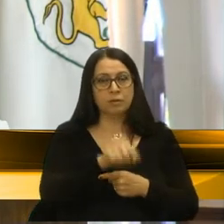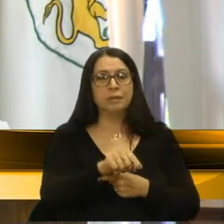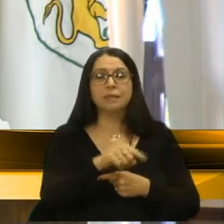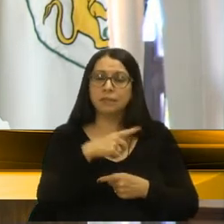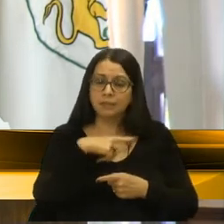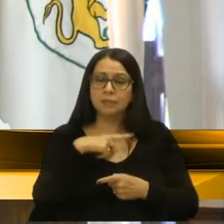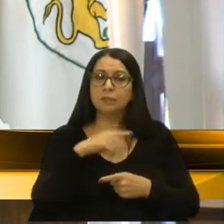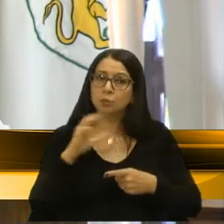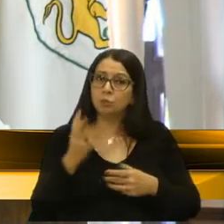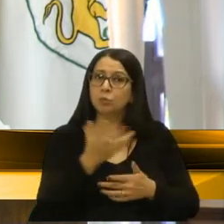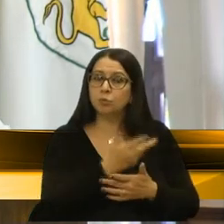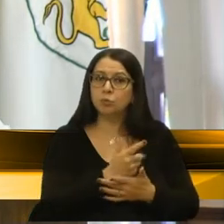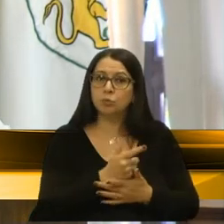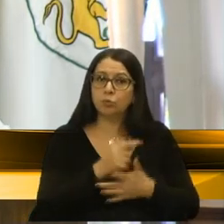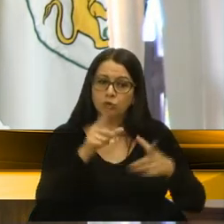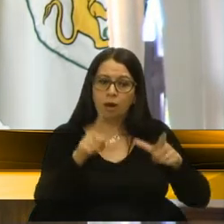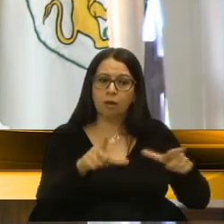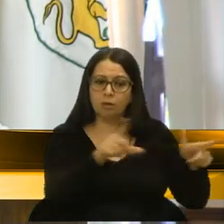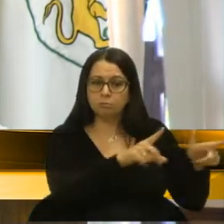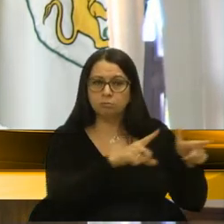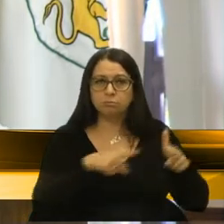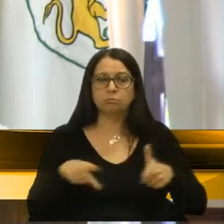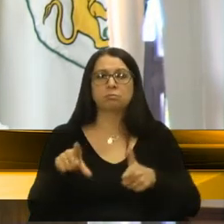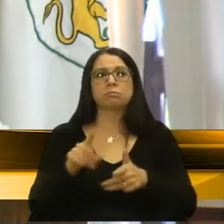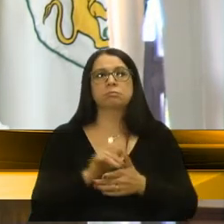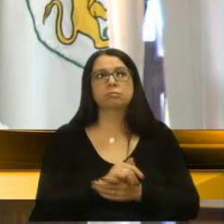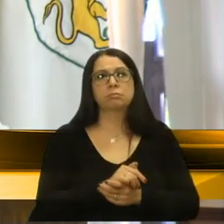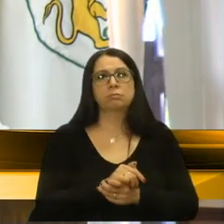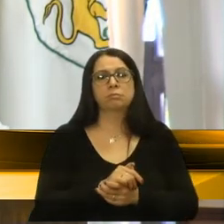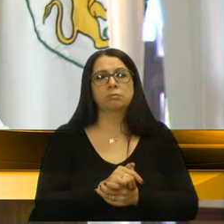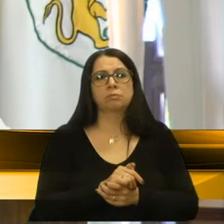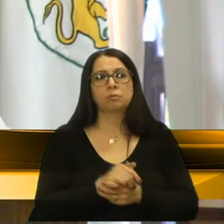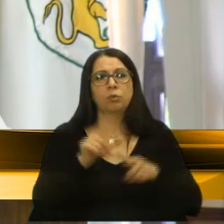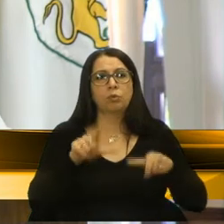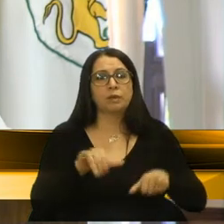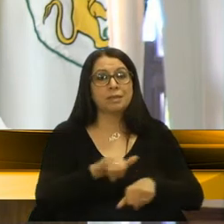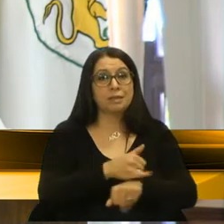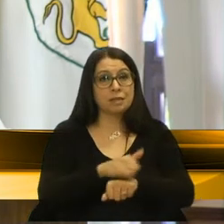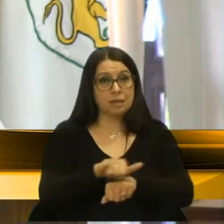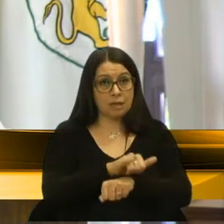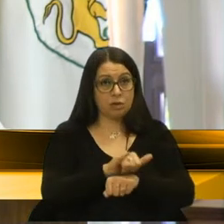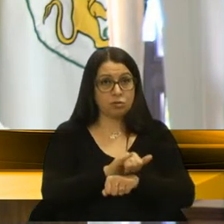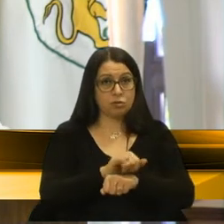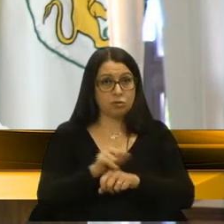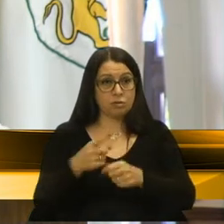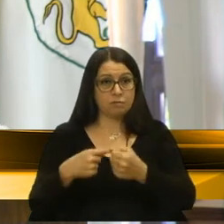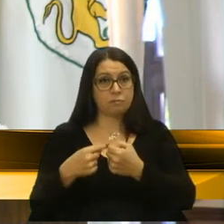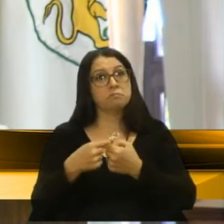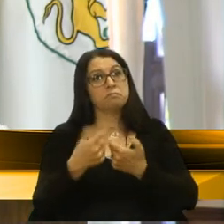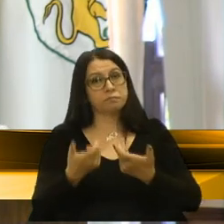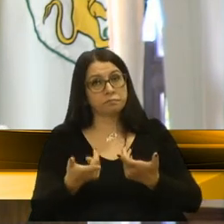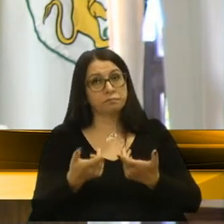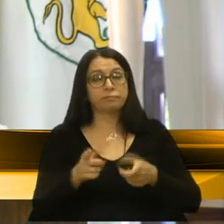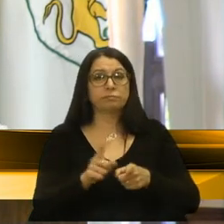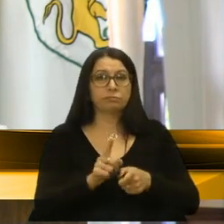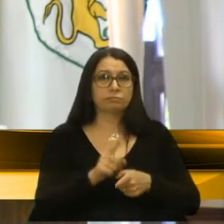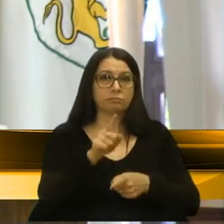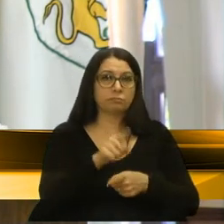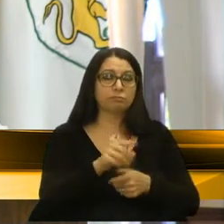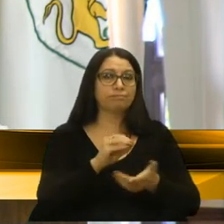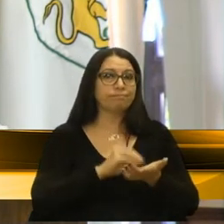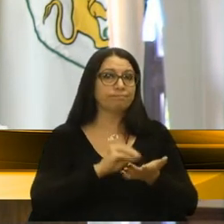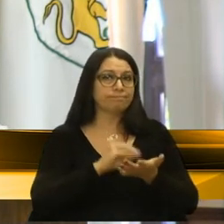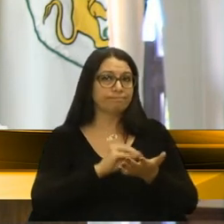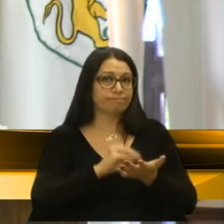estão todos eles instalados em locais estratégicos da nossa cidade. Então, está